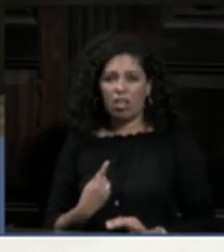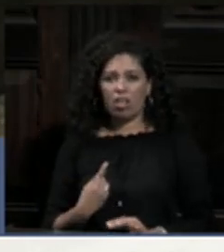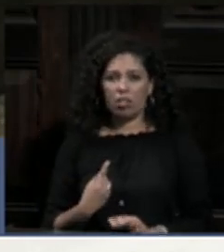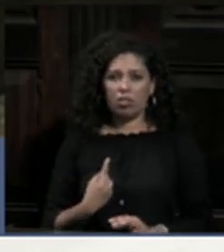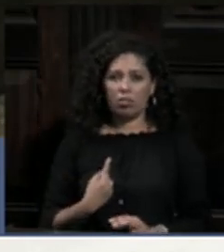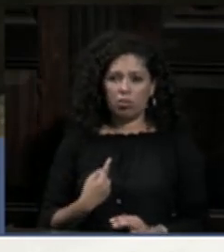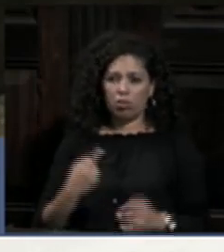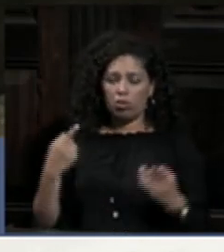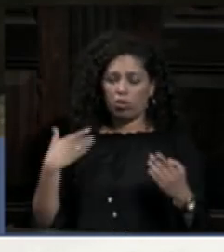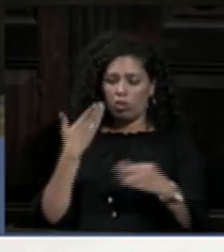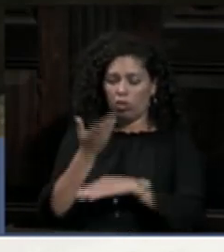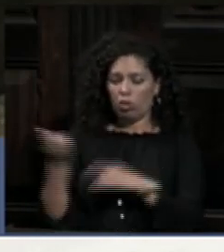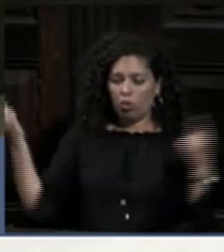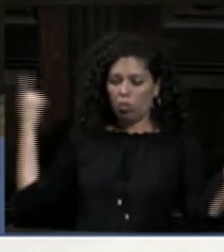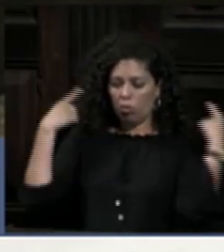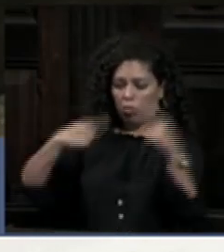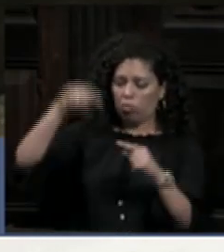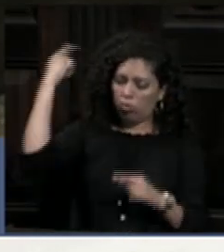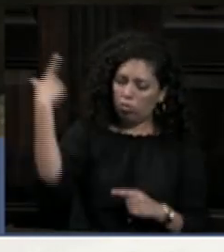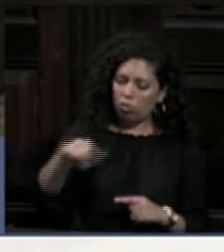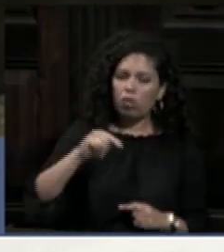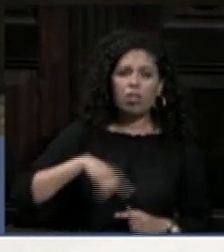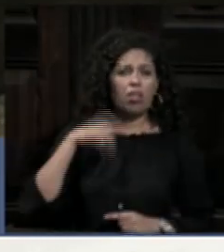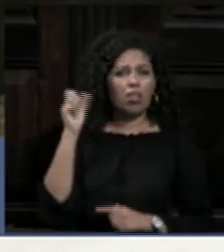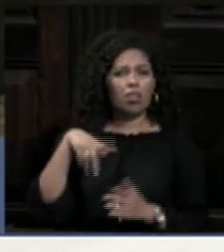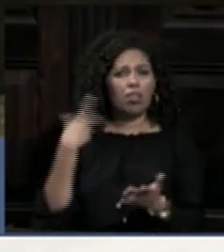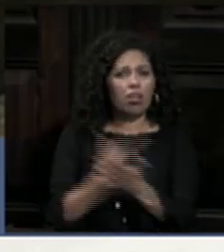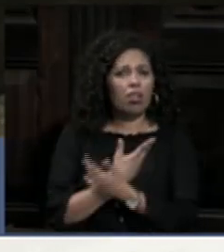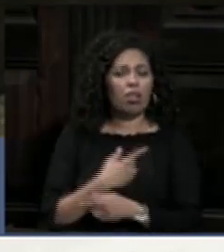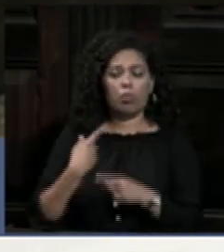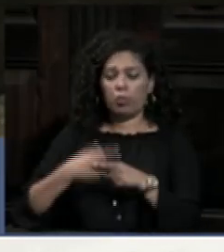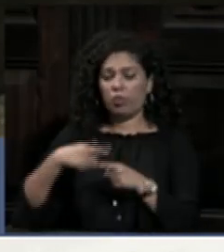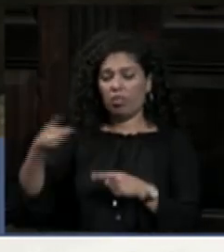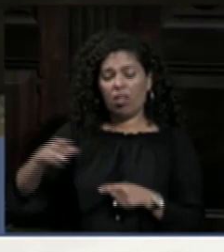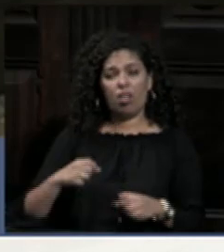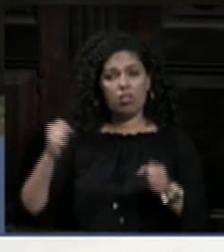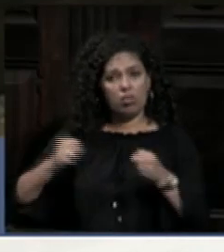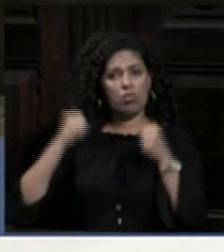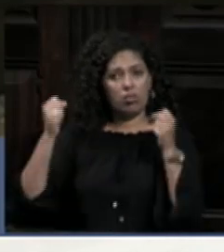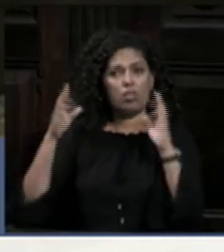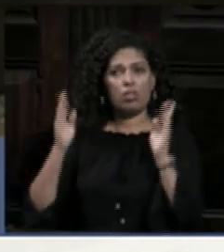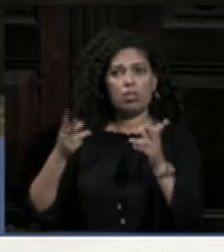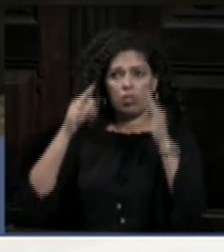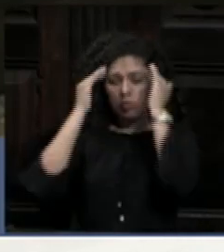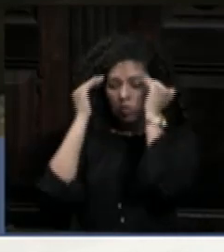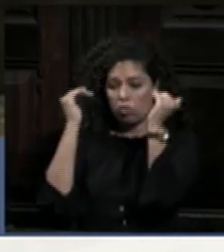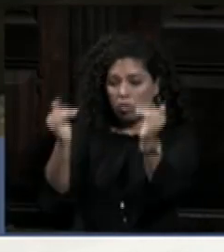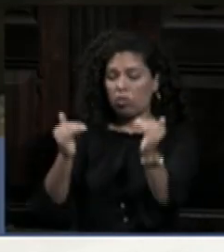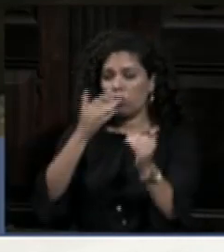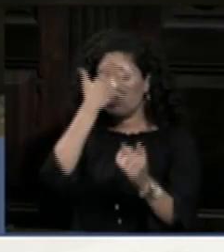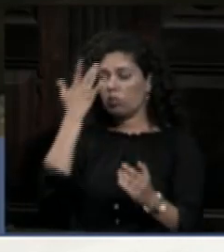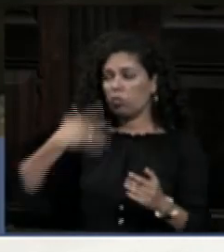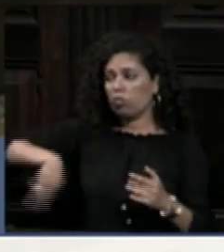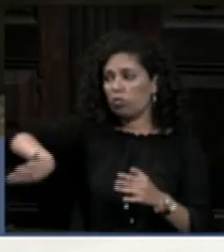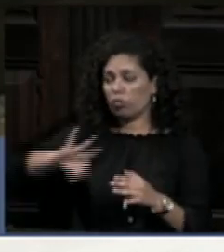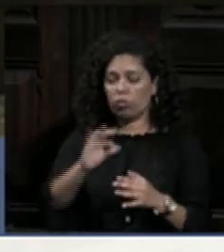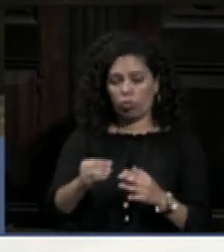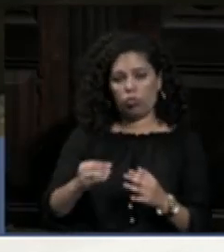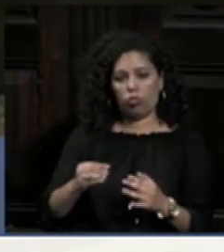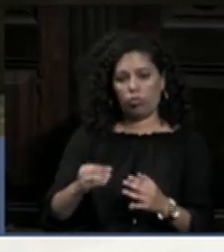mulher negra que lutava única e exclusivamente pelo respeito à sua prerrogativa